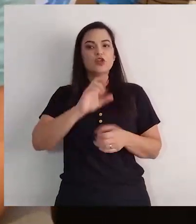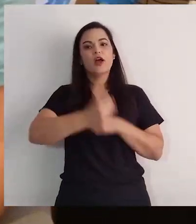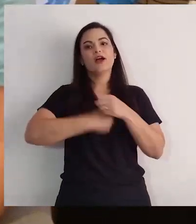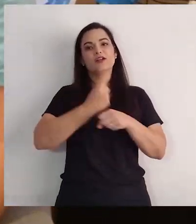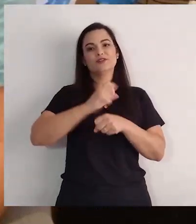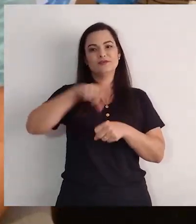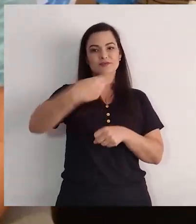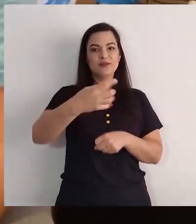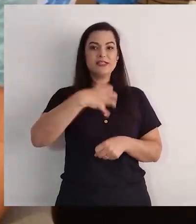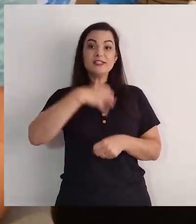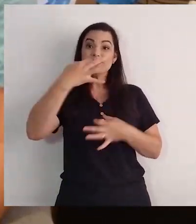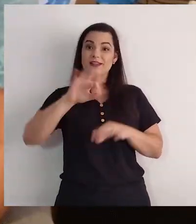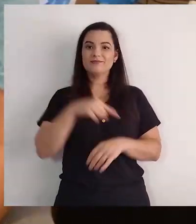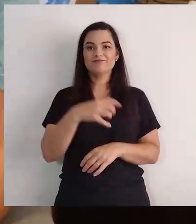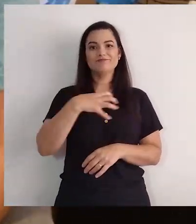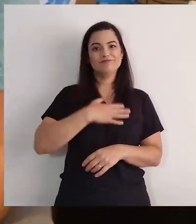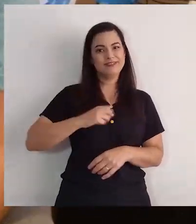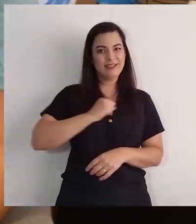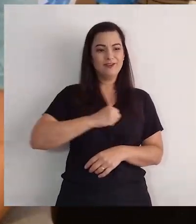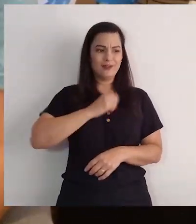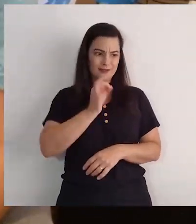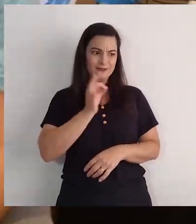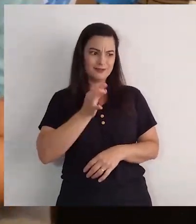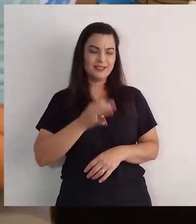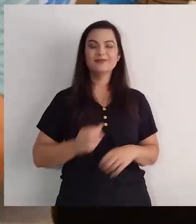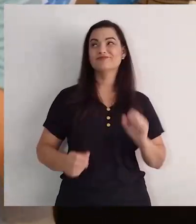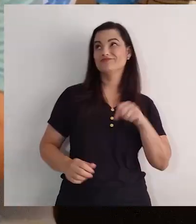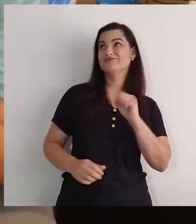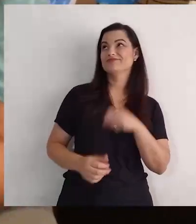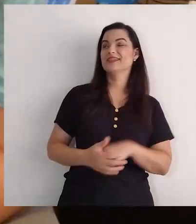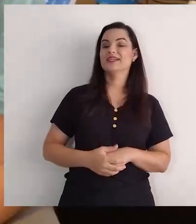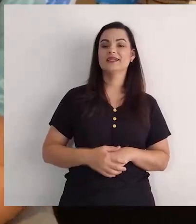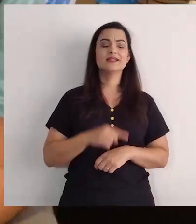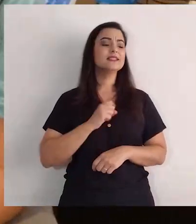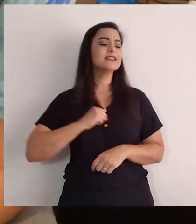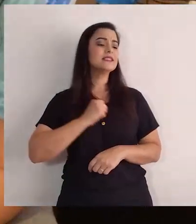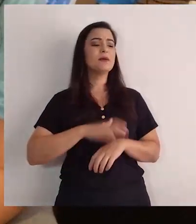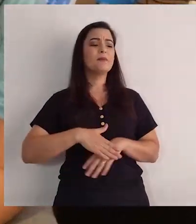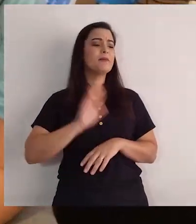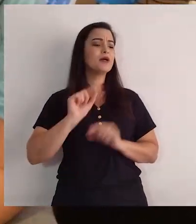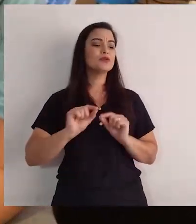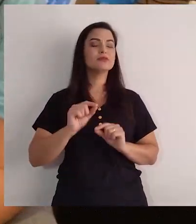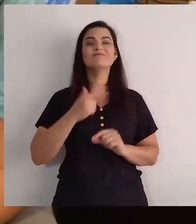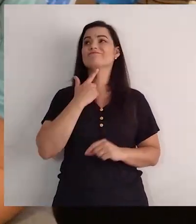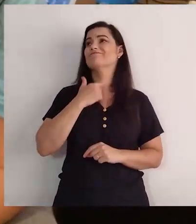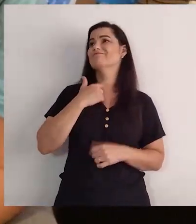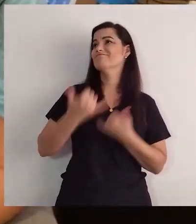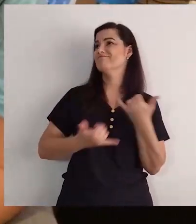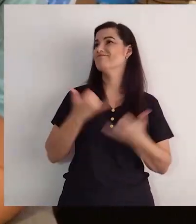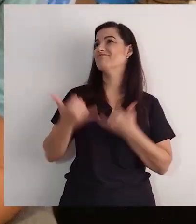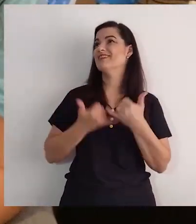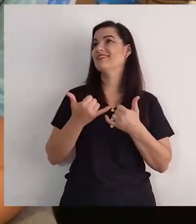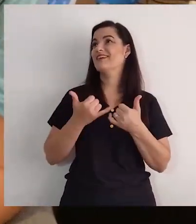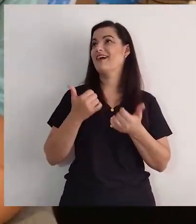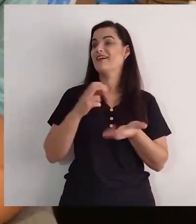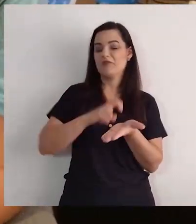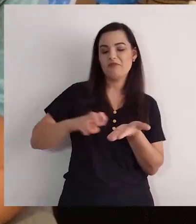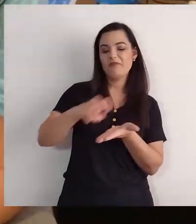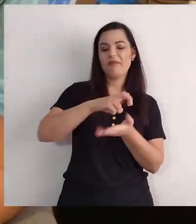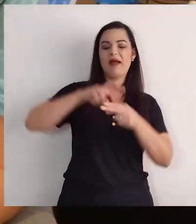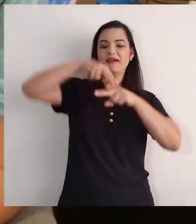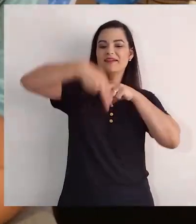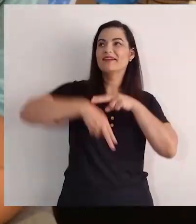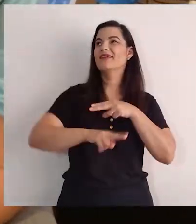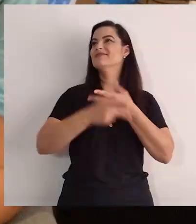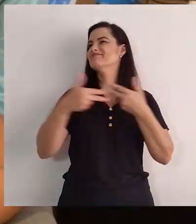tenho certeza que ele está aqui morrendo de saudade da escola, né, Lu? O que você mais tá sentindo saudade? De brincar lá no parquinho, mas não